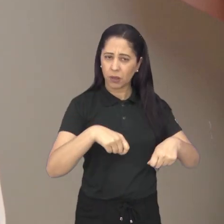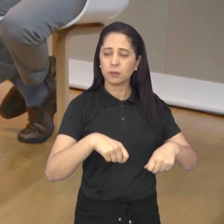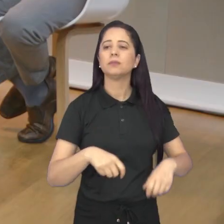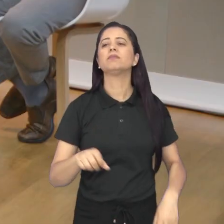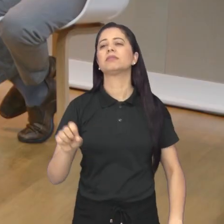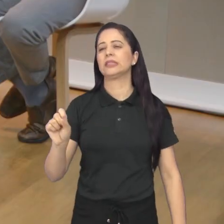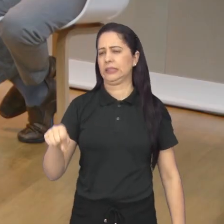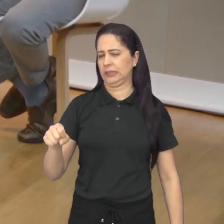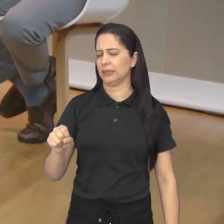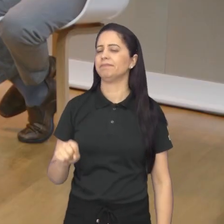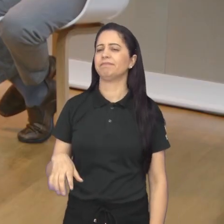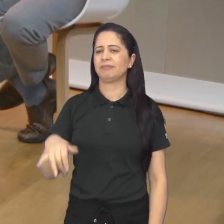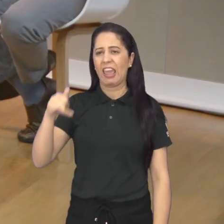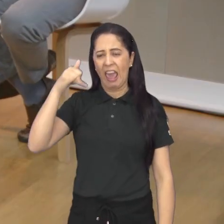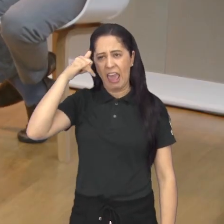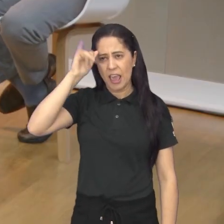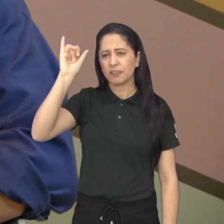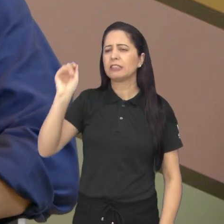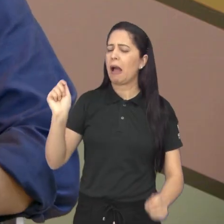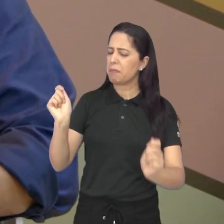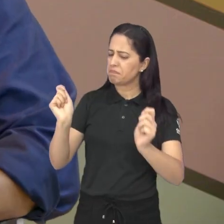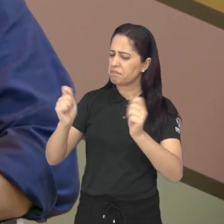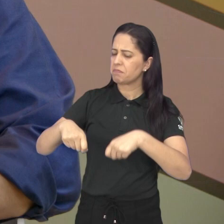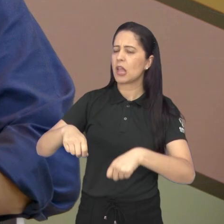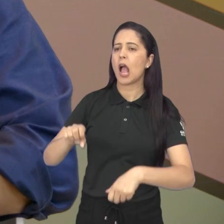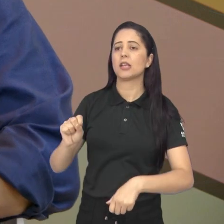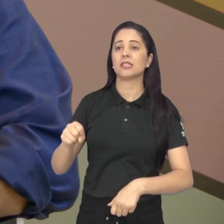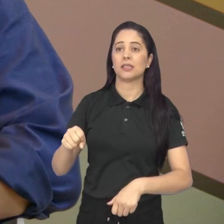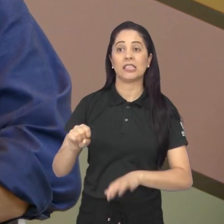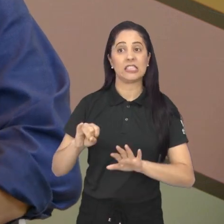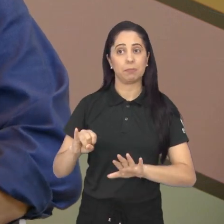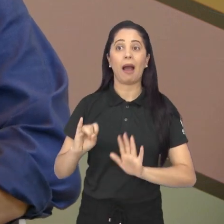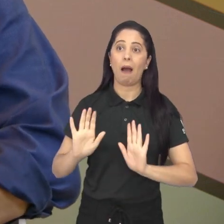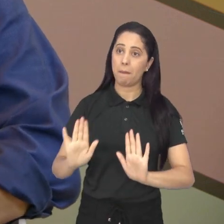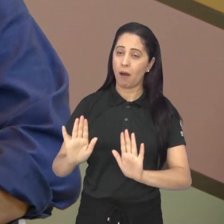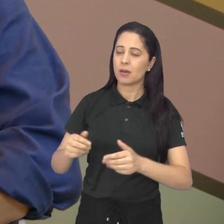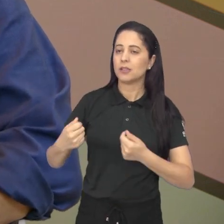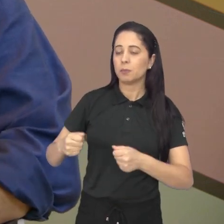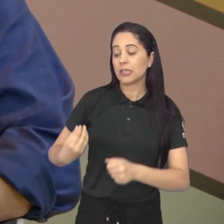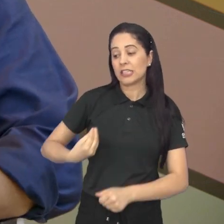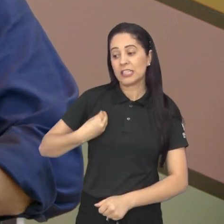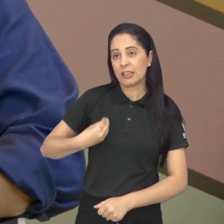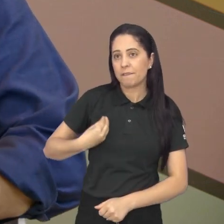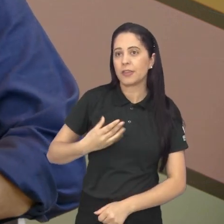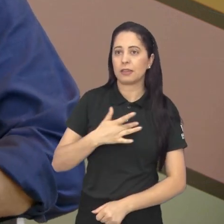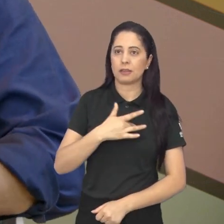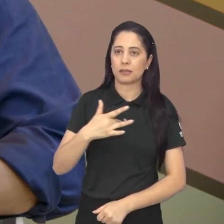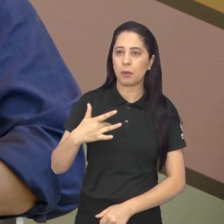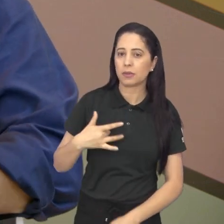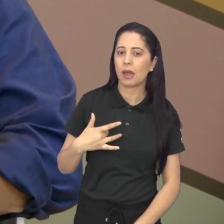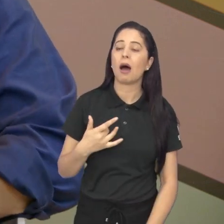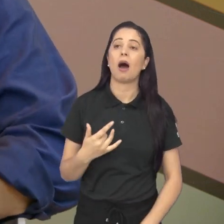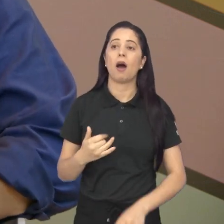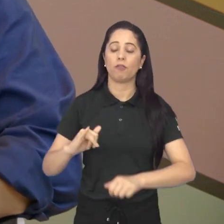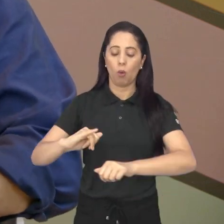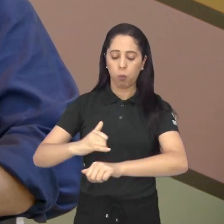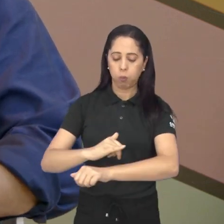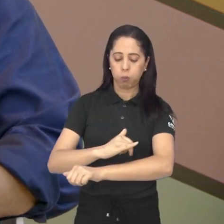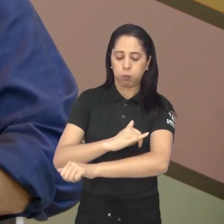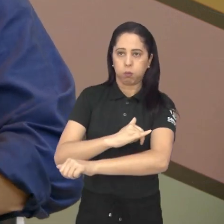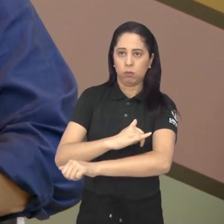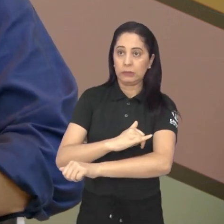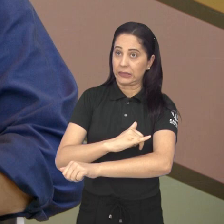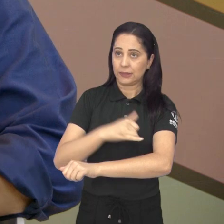Sim, é possível prevenir sim, principalmente com o seu estilo de vida, né? Alimentação, manter o peso